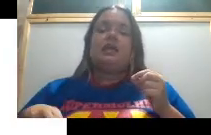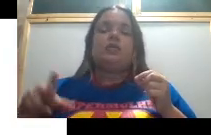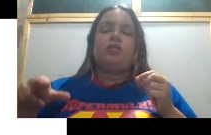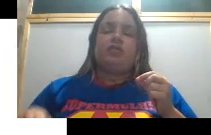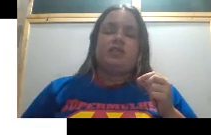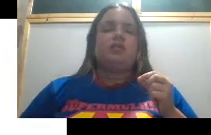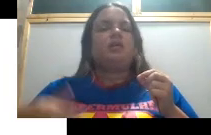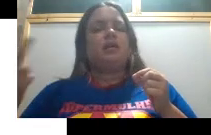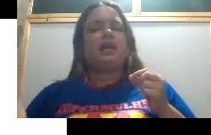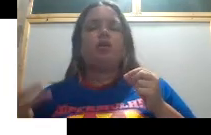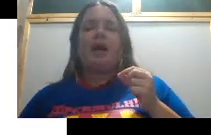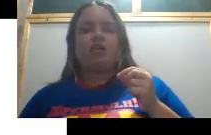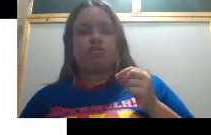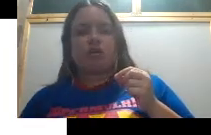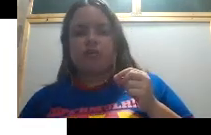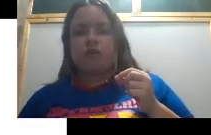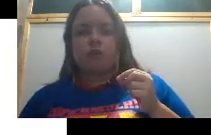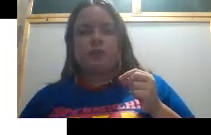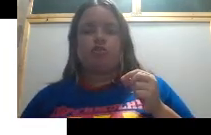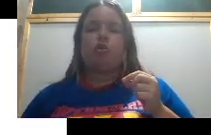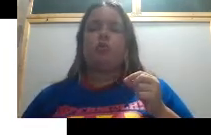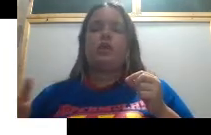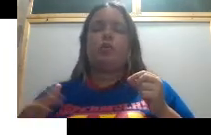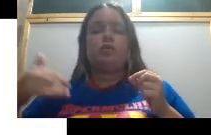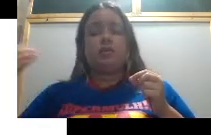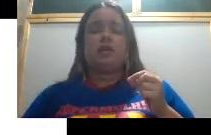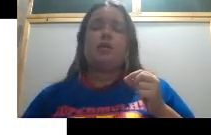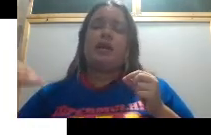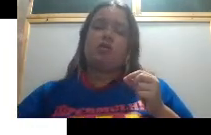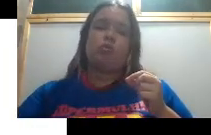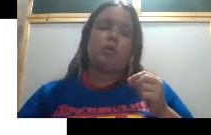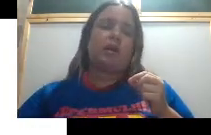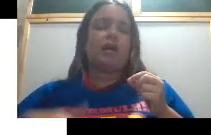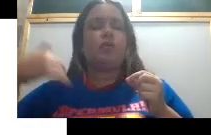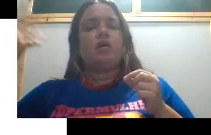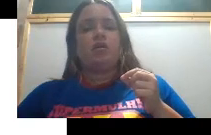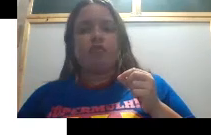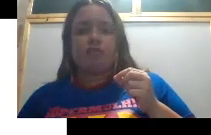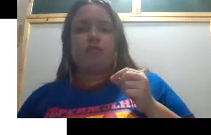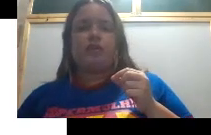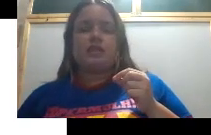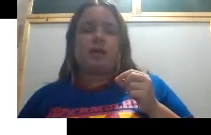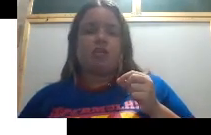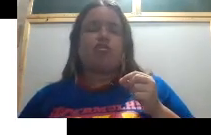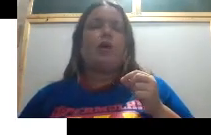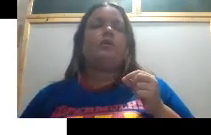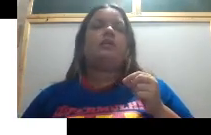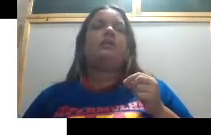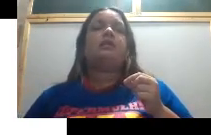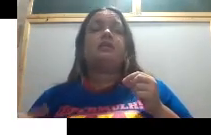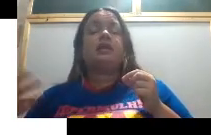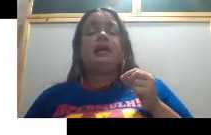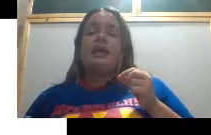sim é o seu vice quero Marechal Floriano Peixoto e quando ele saiu quem assumiu o cargo foi conheci